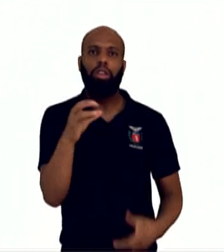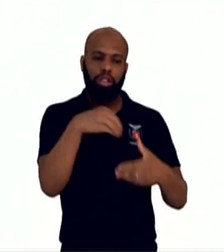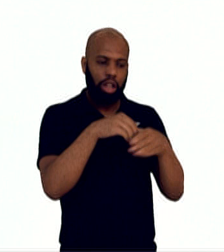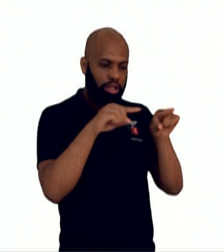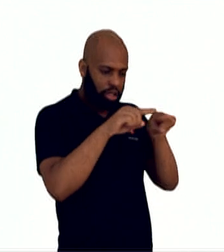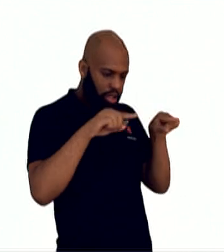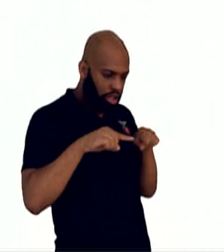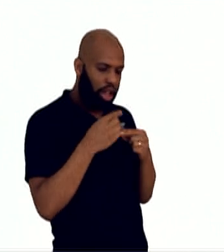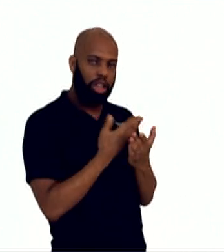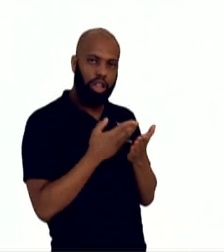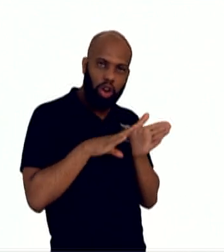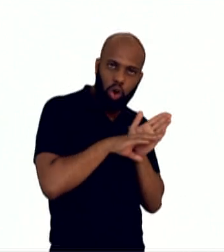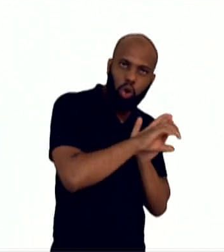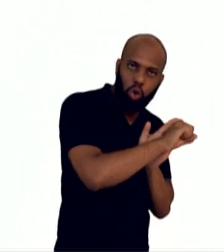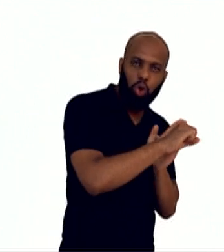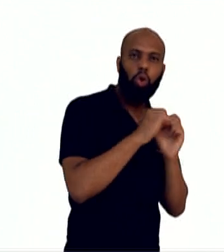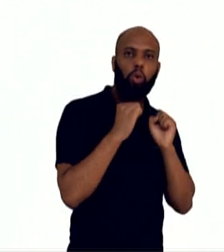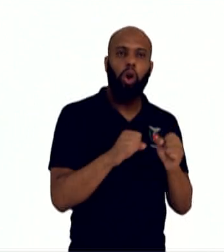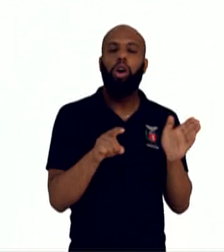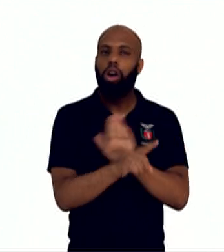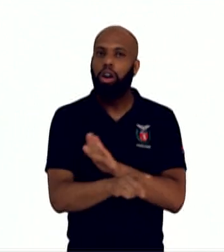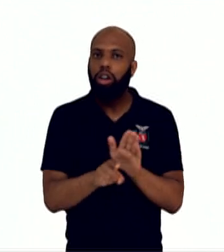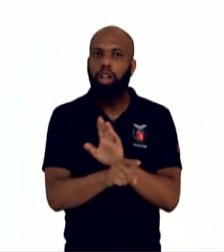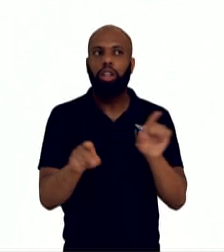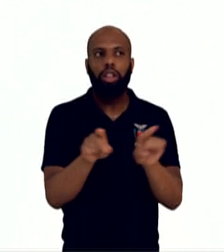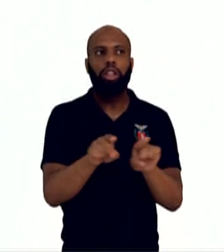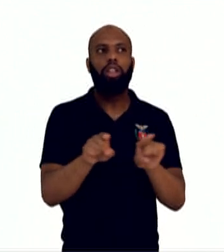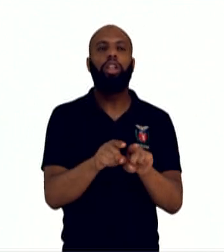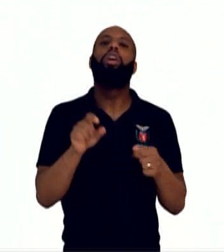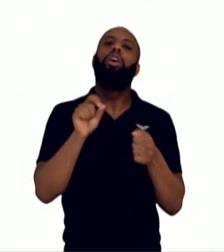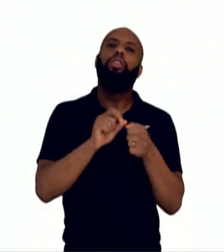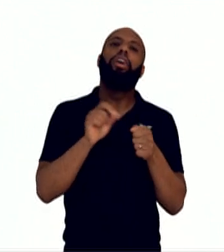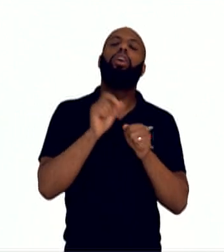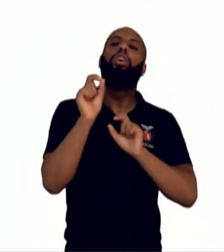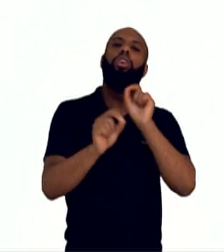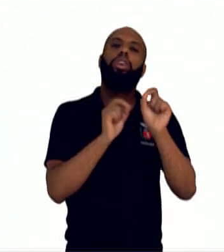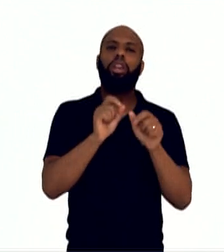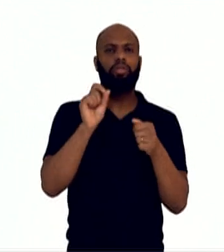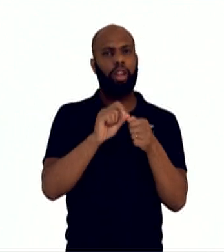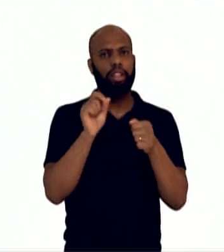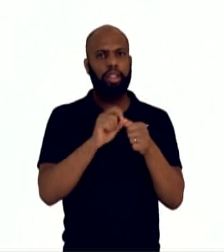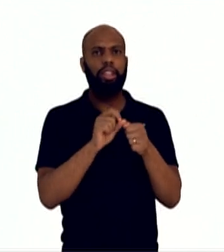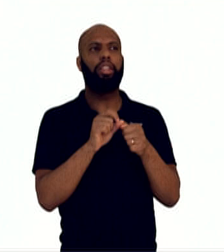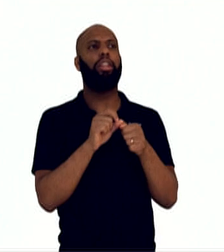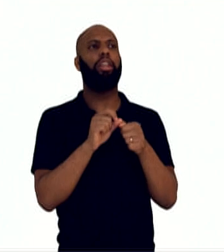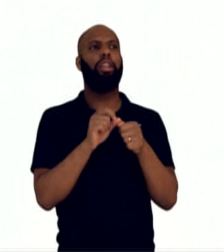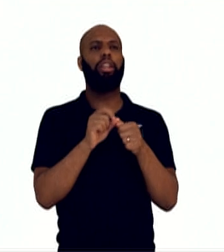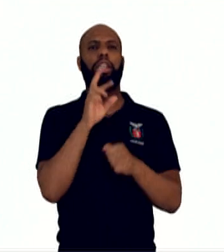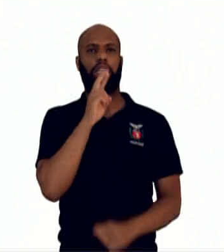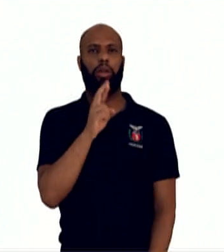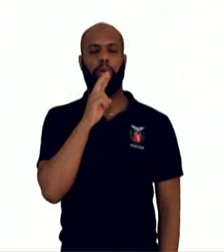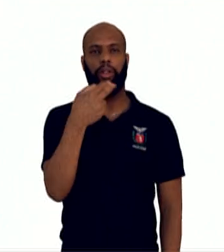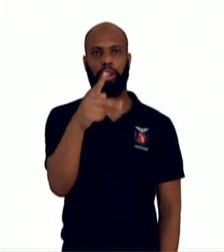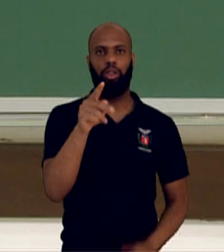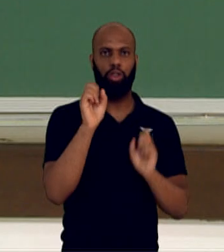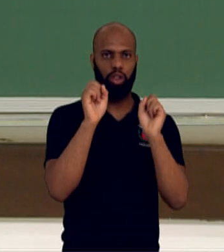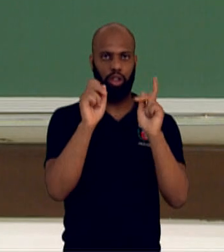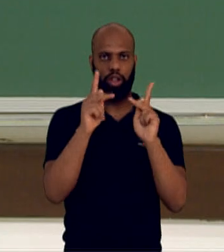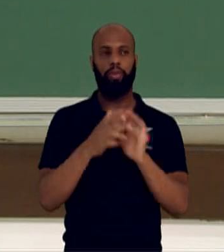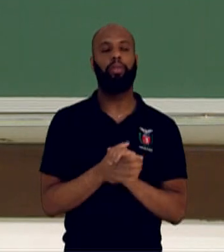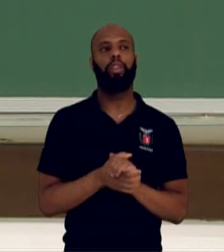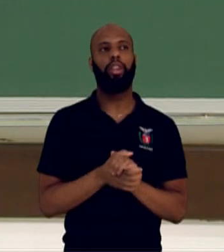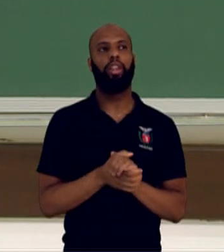ali na nossa sala de aula do Classroom, para você fazer e bolar esta resposta. Eu vou